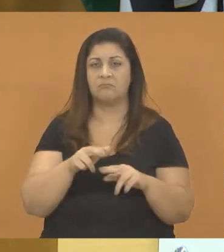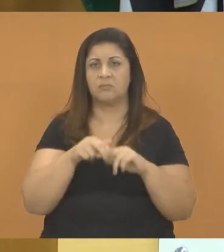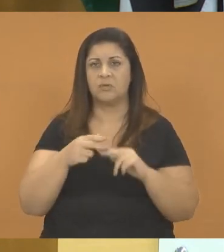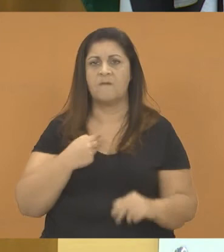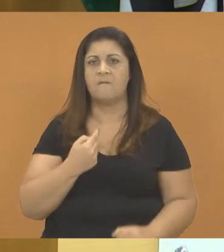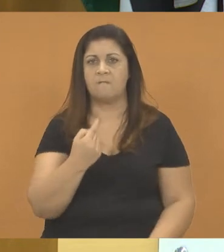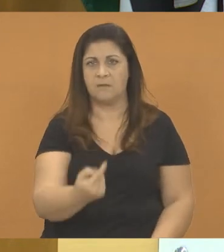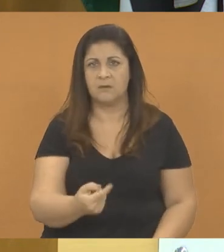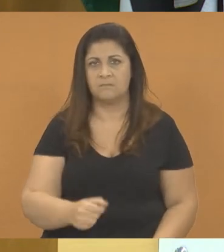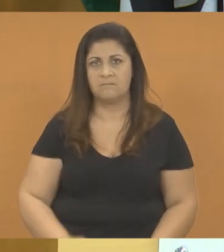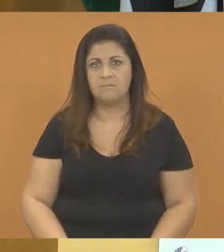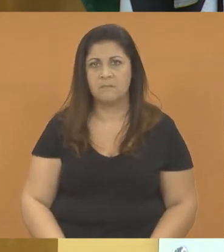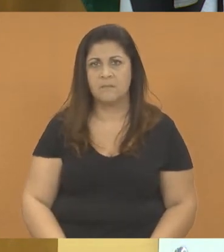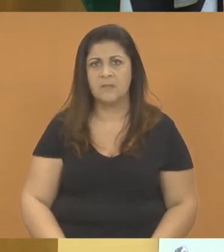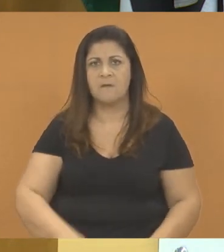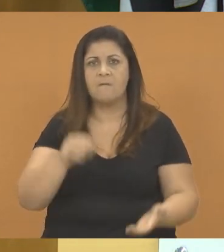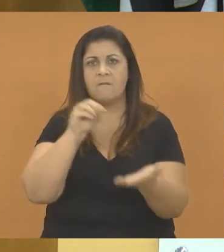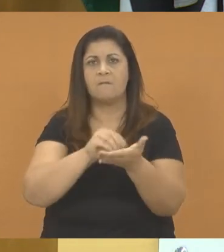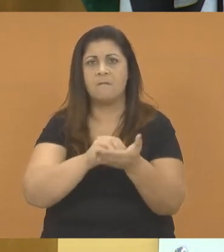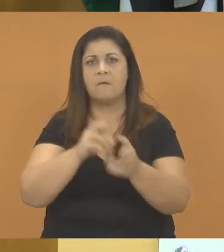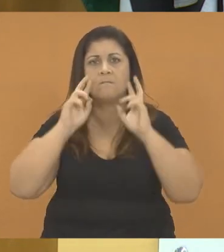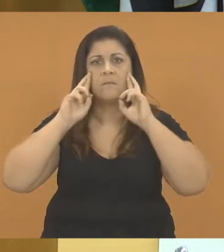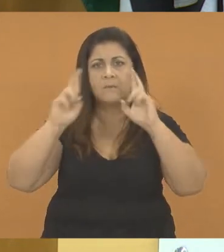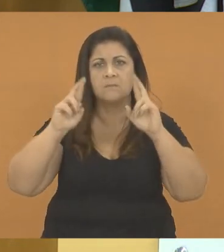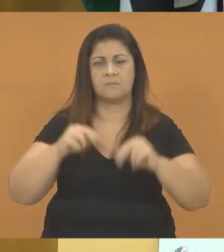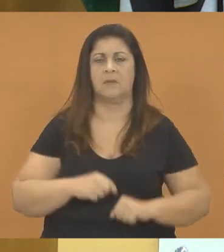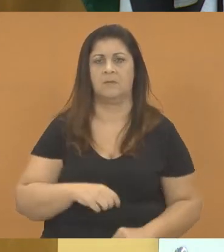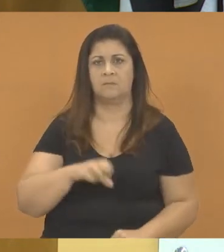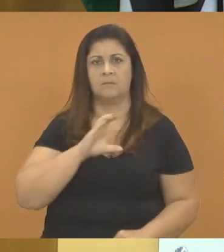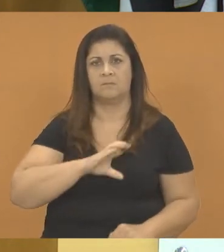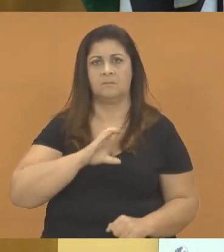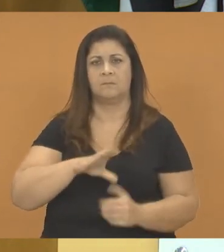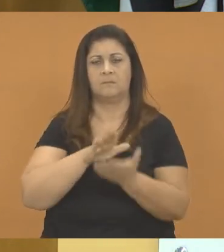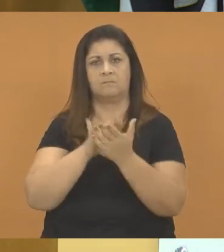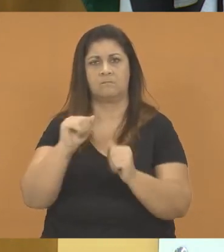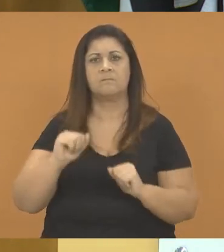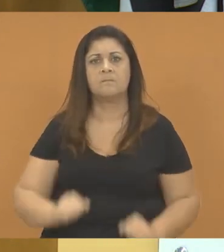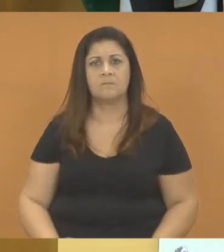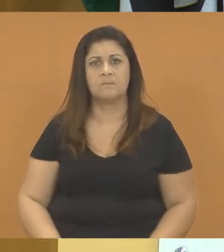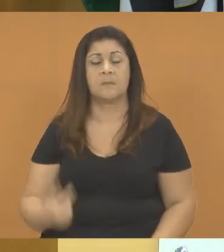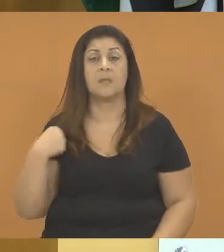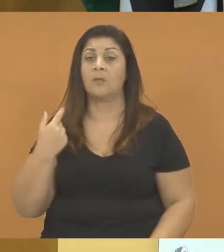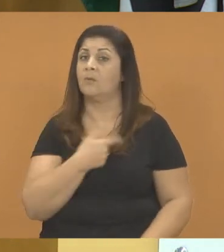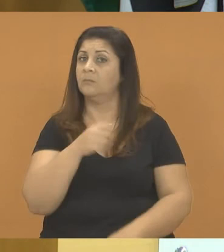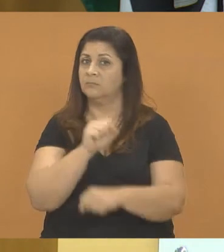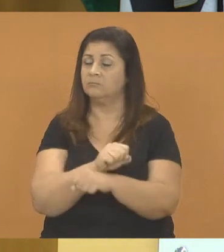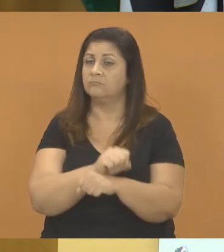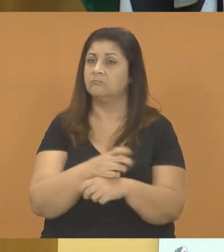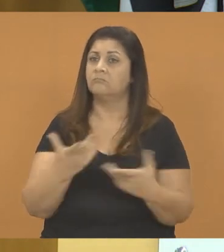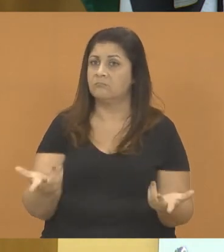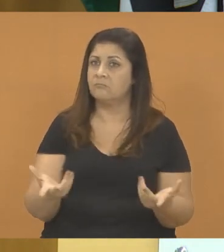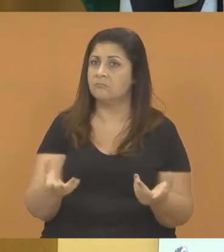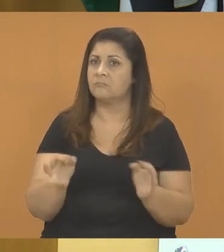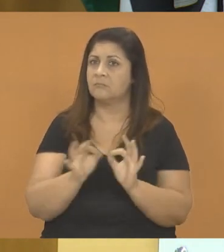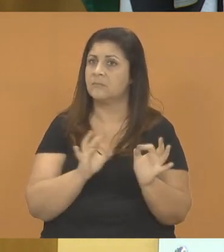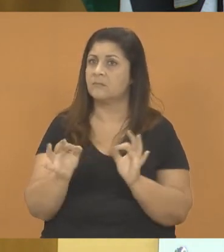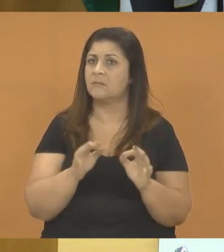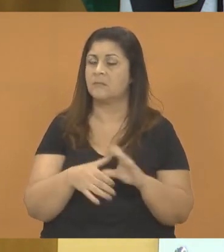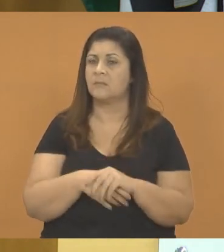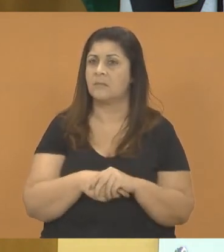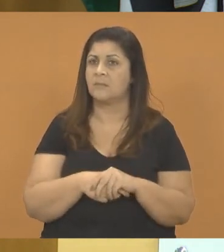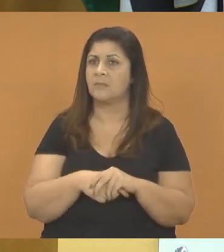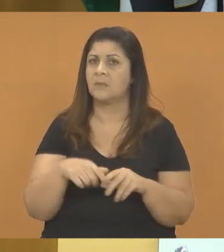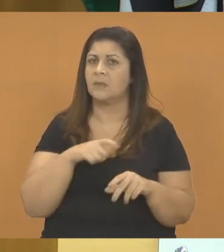tribuna que isso foi um desrespeito à população de jacarei e agora a gente espera que faça tem um que eu tô a gente tem algumas